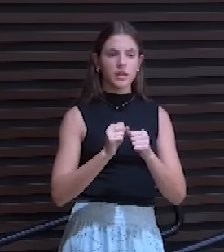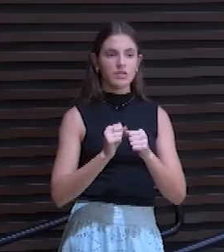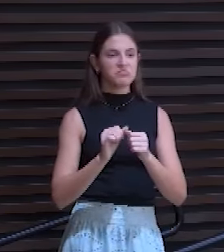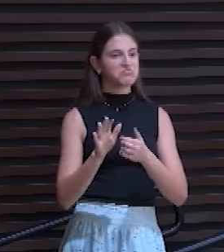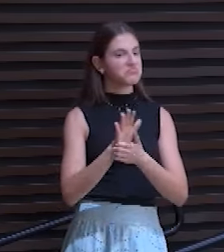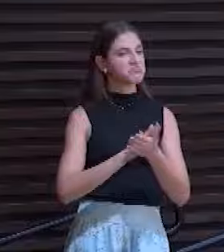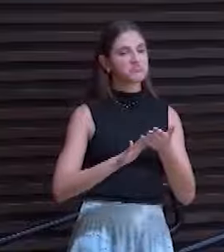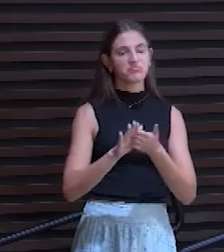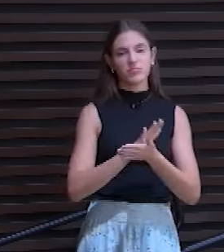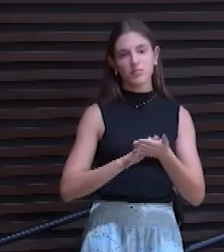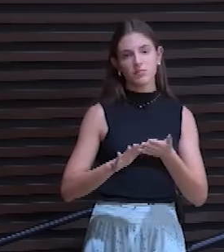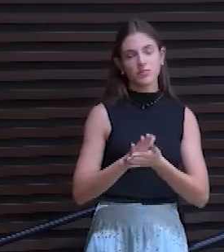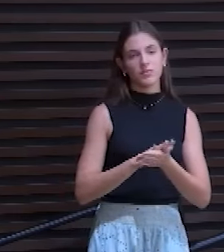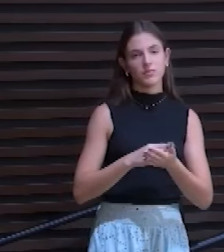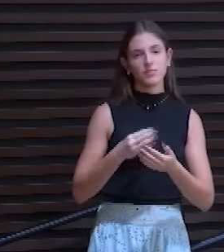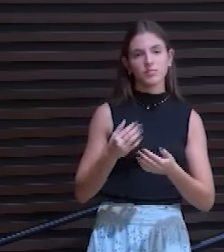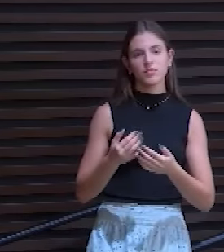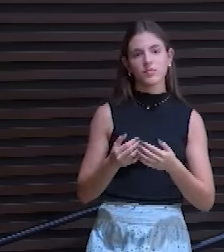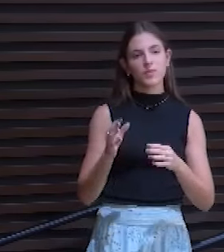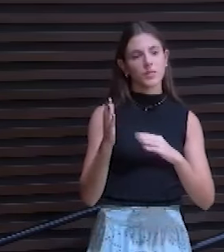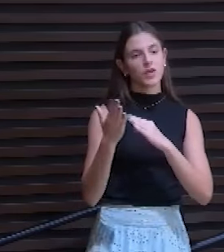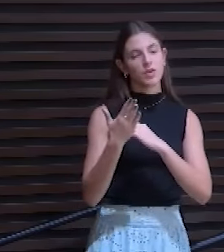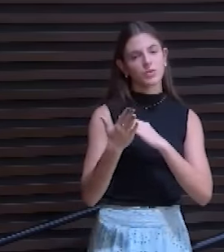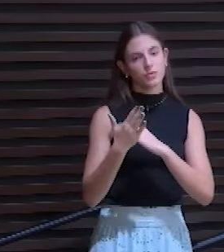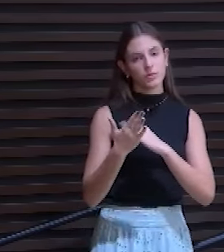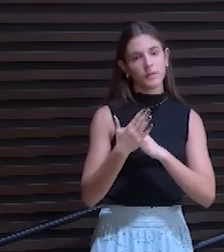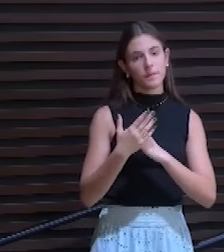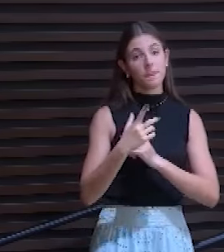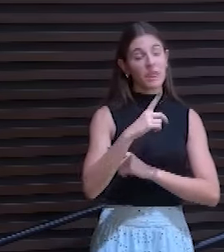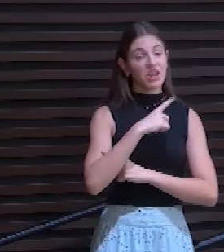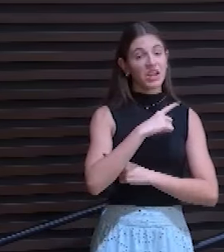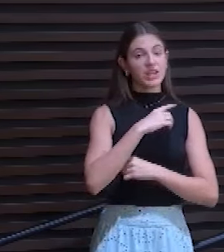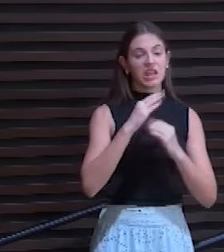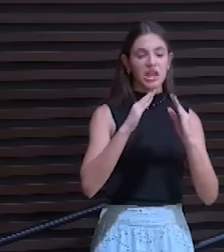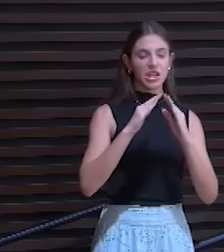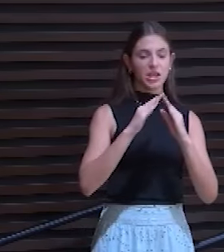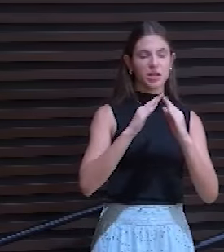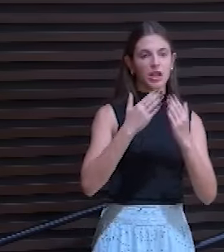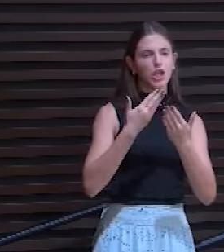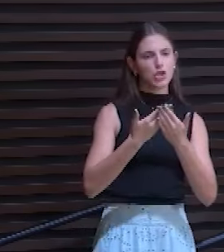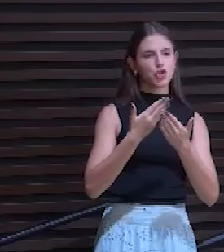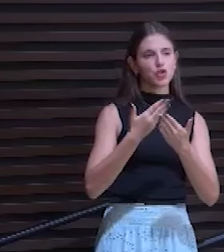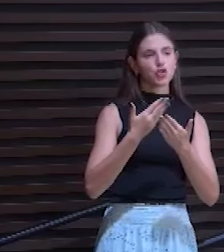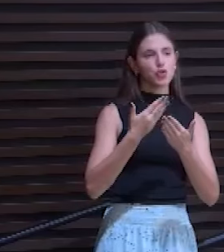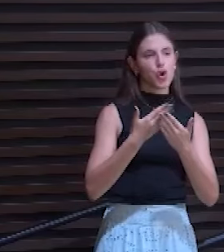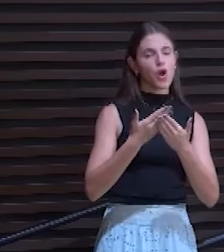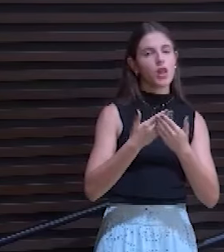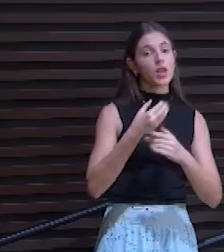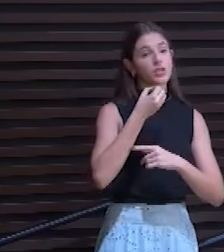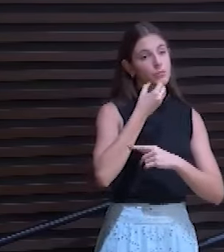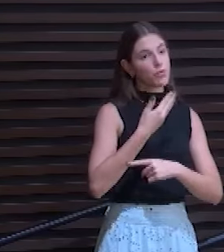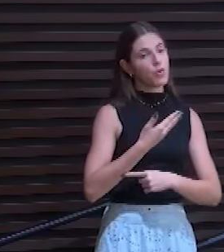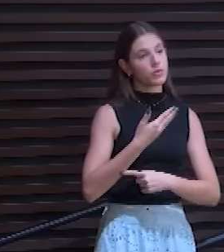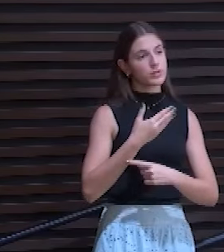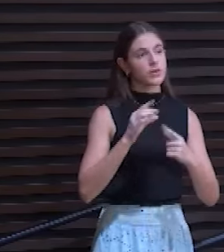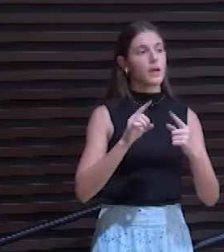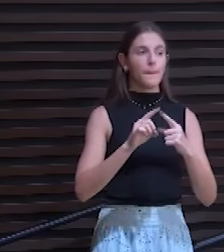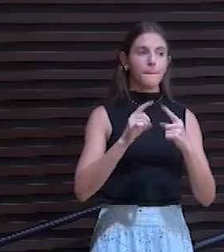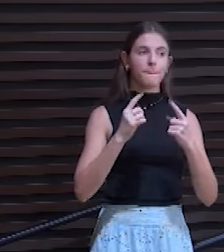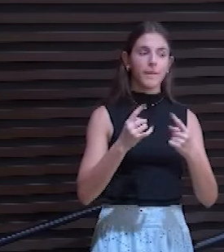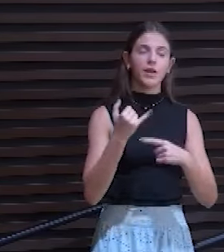bom. Tem tantas coisas boas aí, mas se não tiver a base, se não tiver o Evangelho, se não tiver